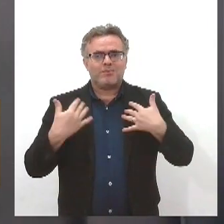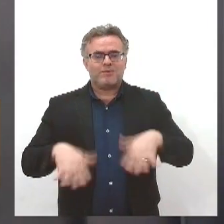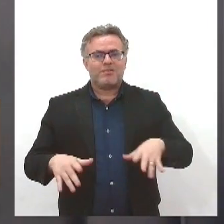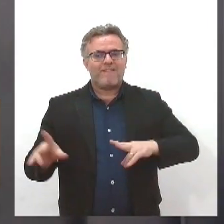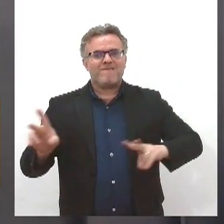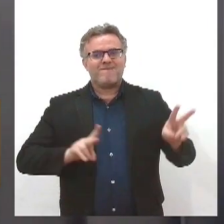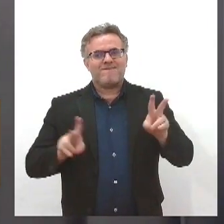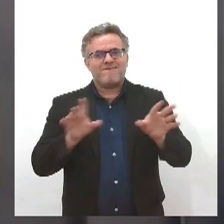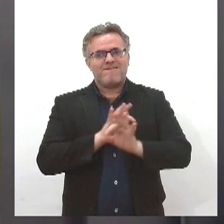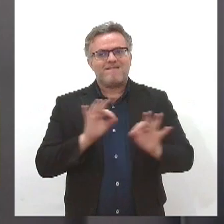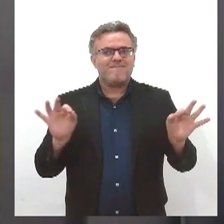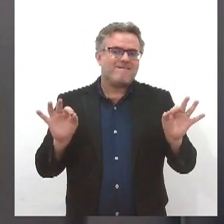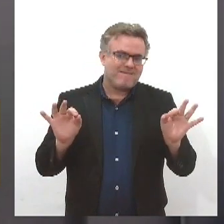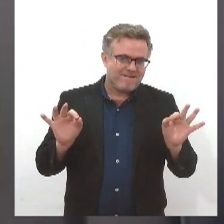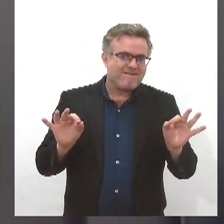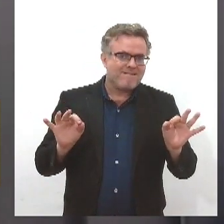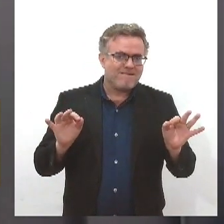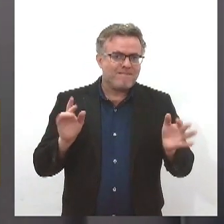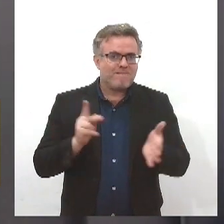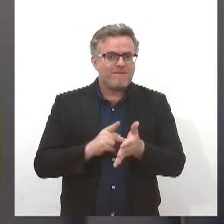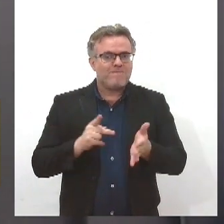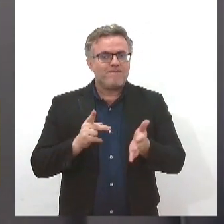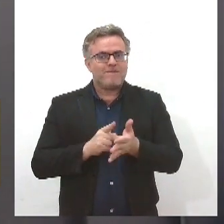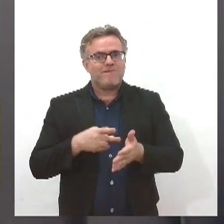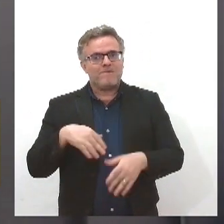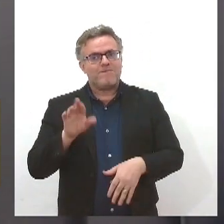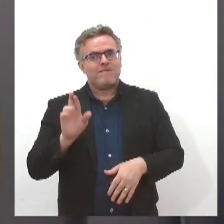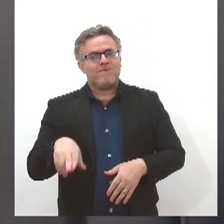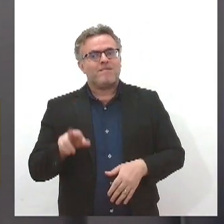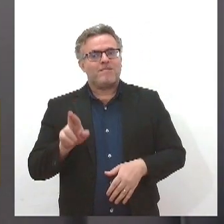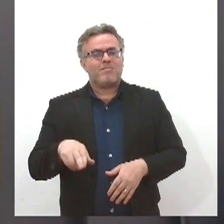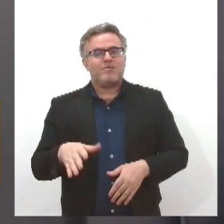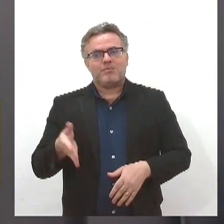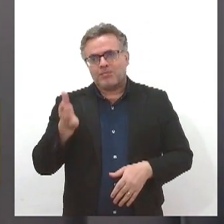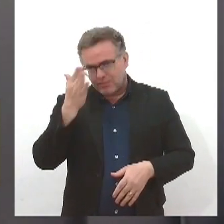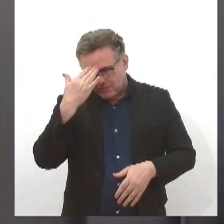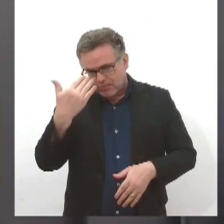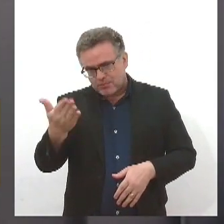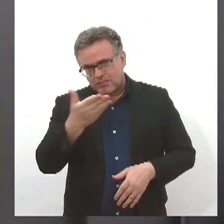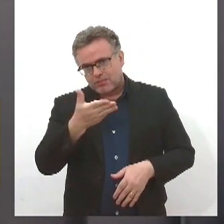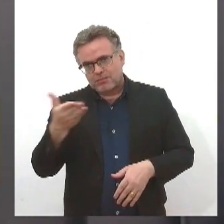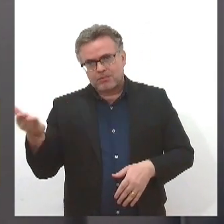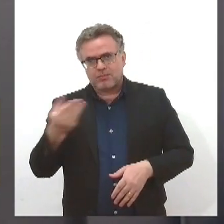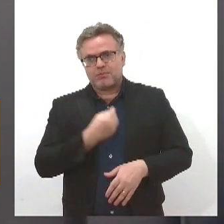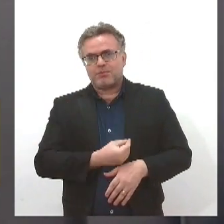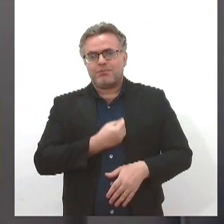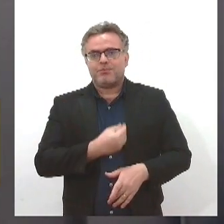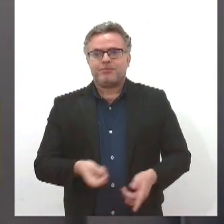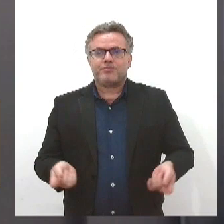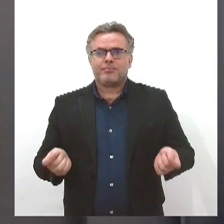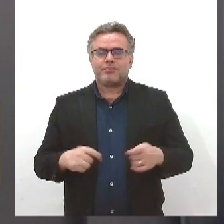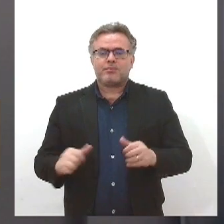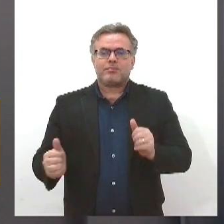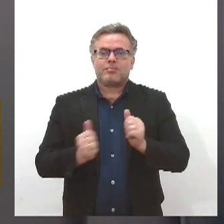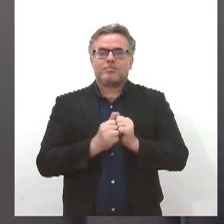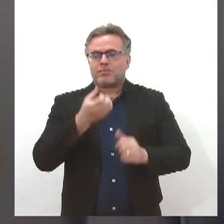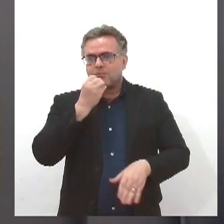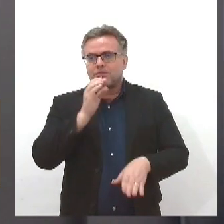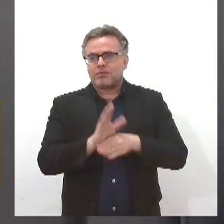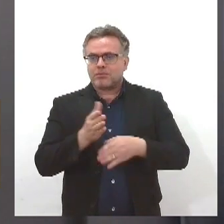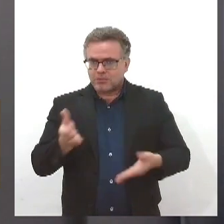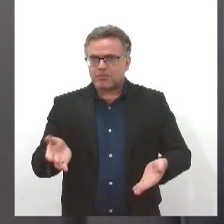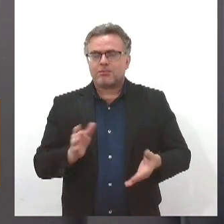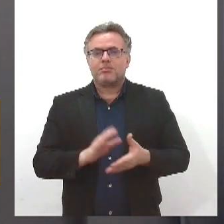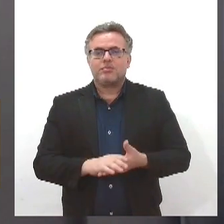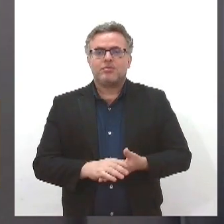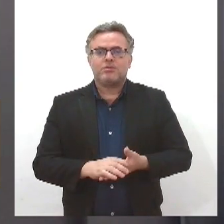ressaca aí do carnaval no carro quebrado. Balbino, muito obrigada, viu, pela sua participação aqui com a gente. Uma boa tarde.